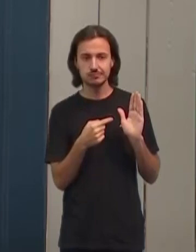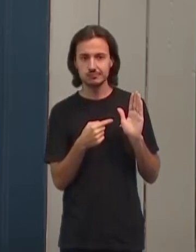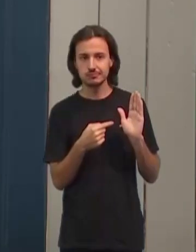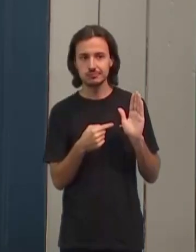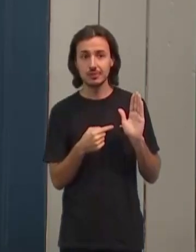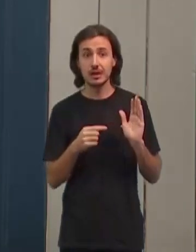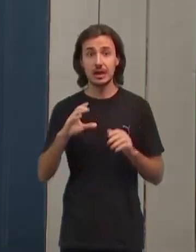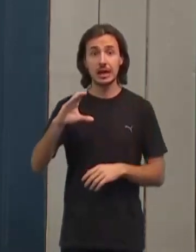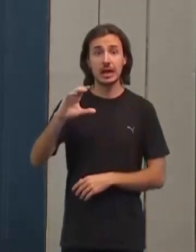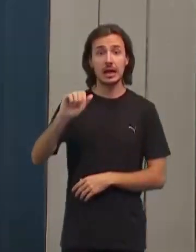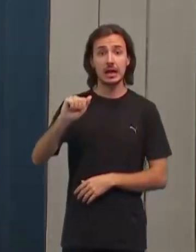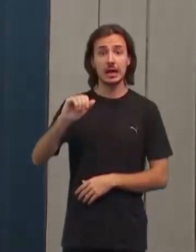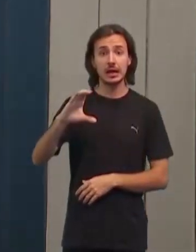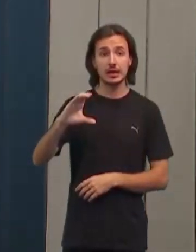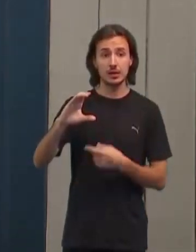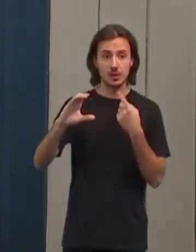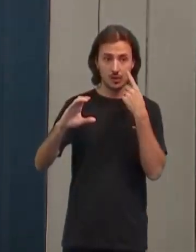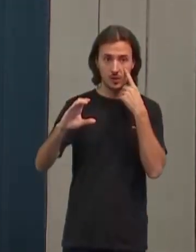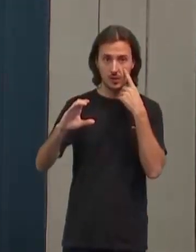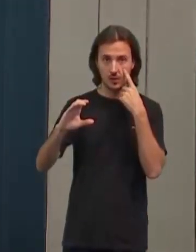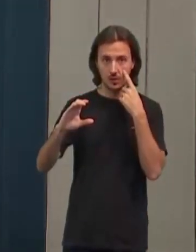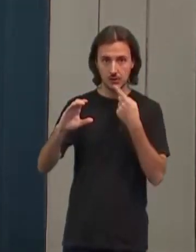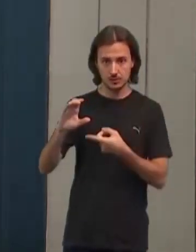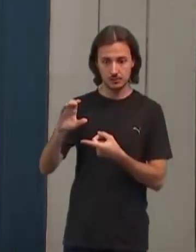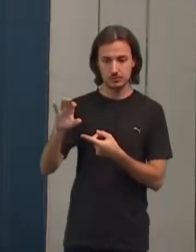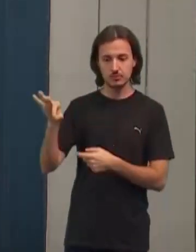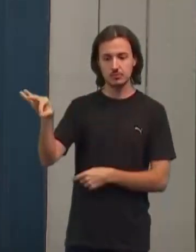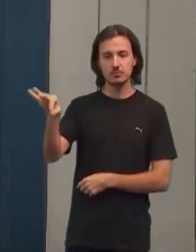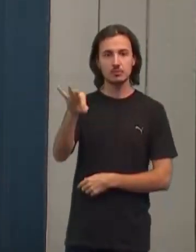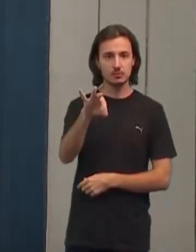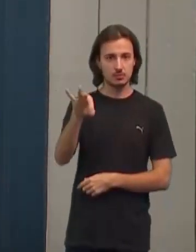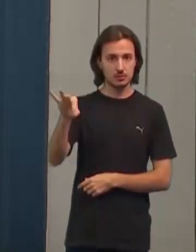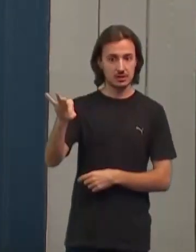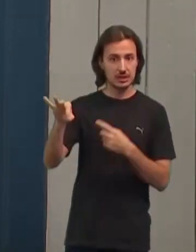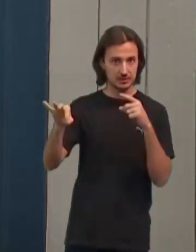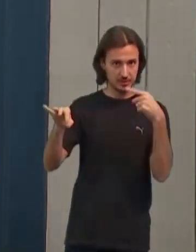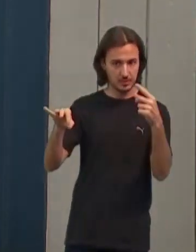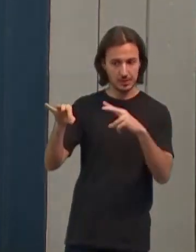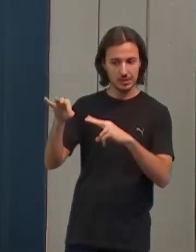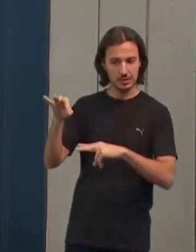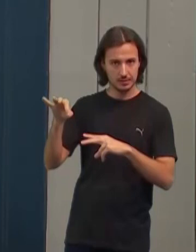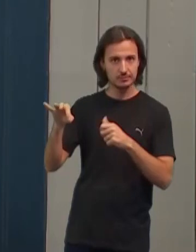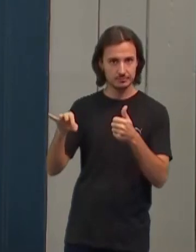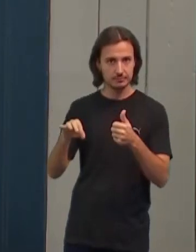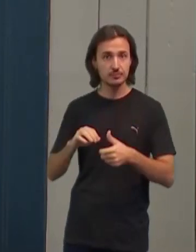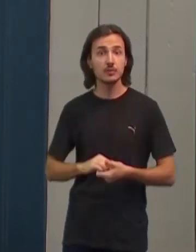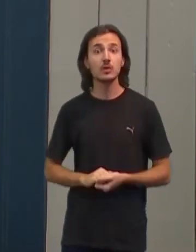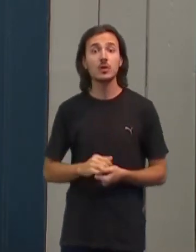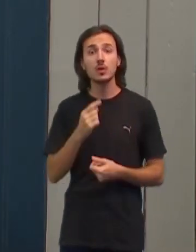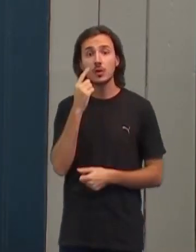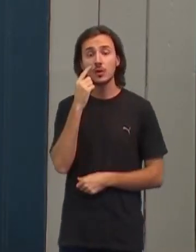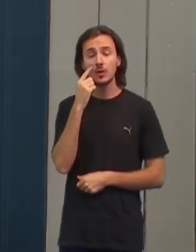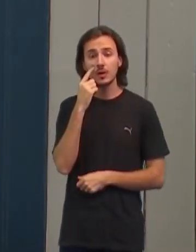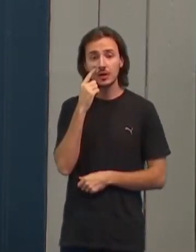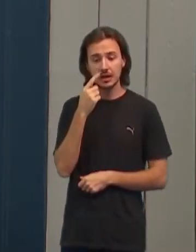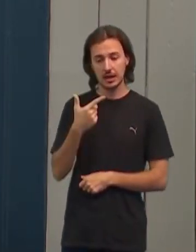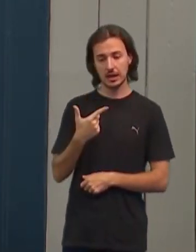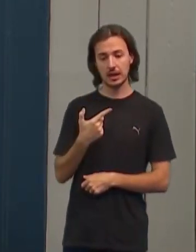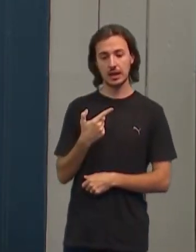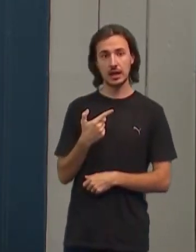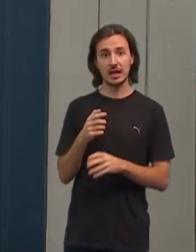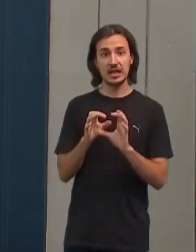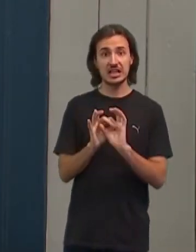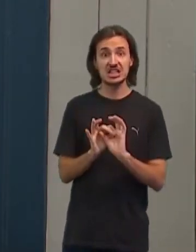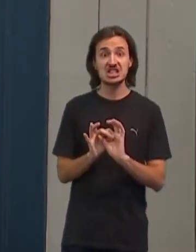CACS, Exército, está aqui, ó, depois, se vocês quiserem ler, liberou armas para 5,2